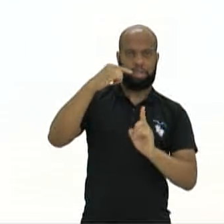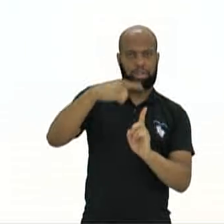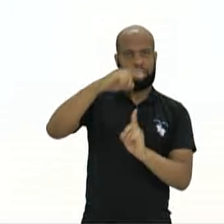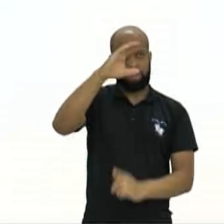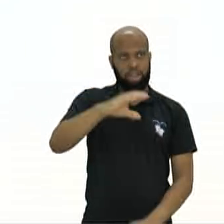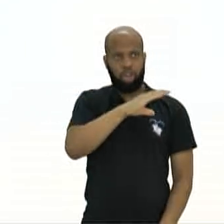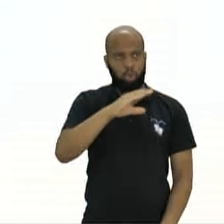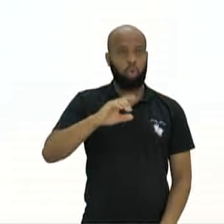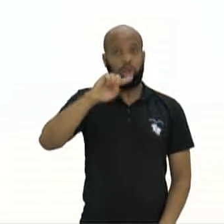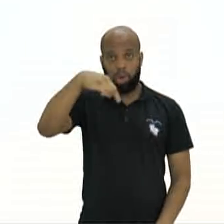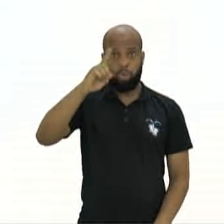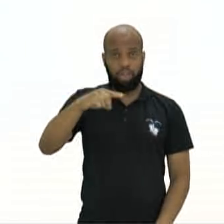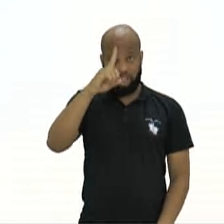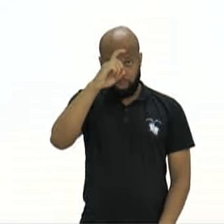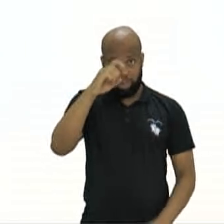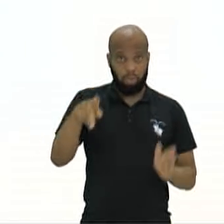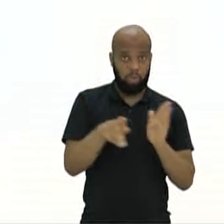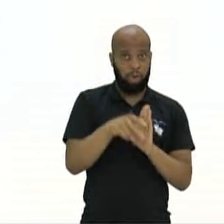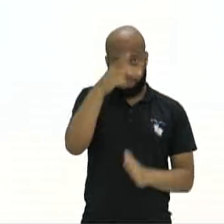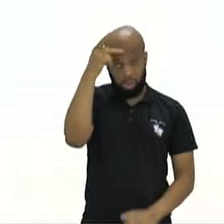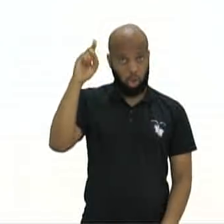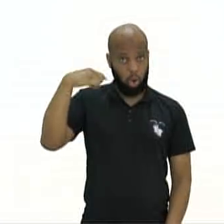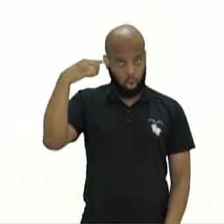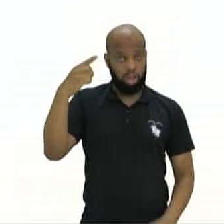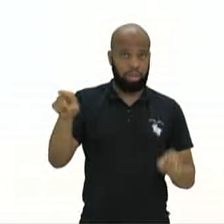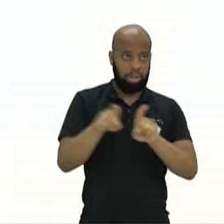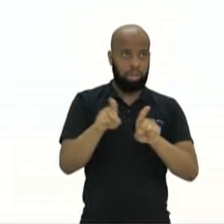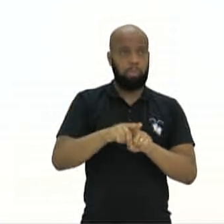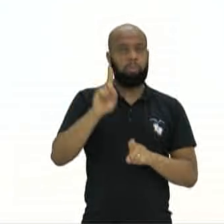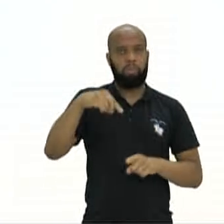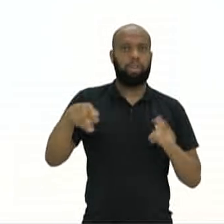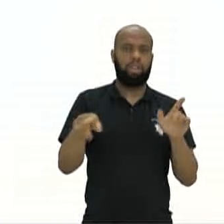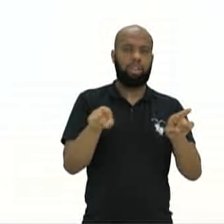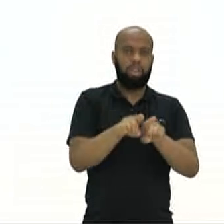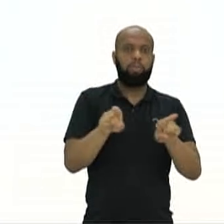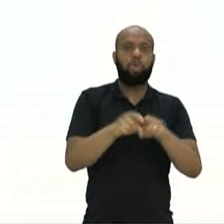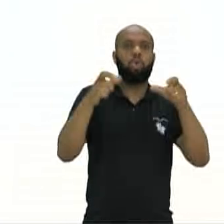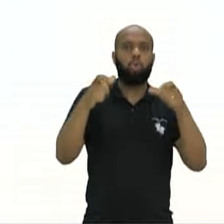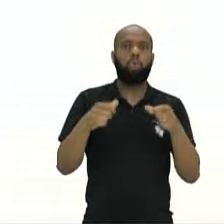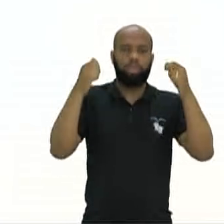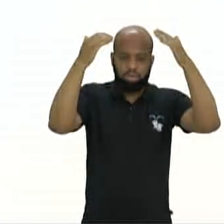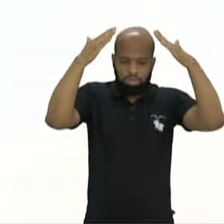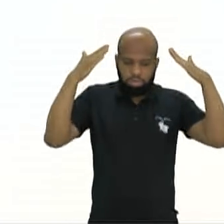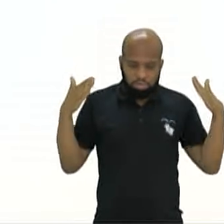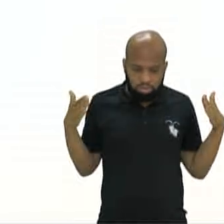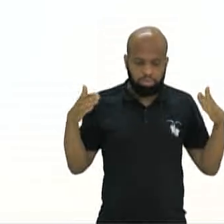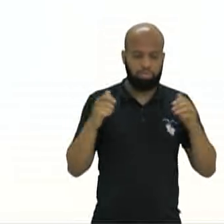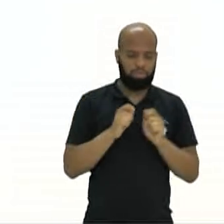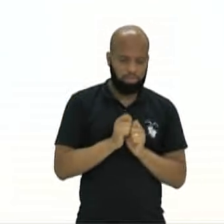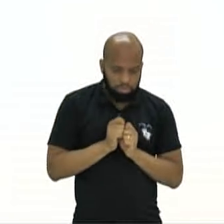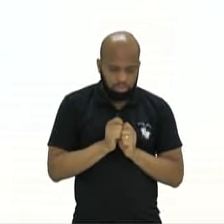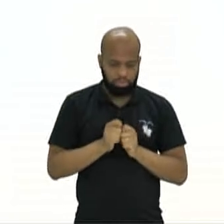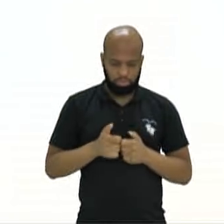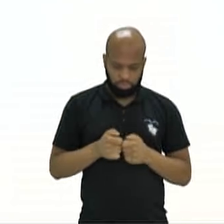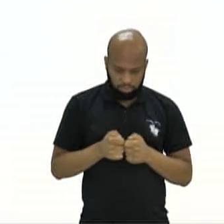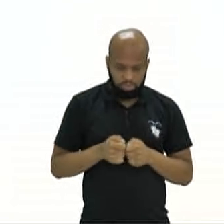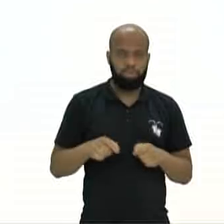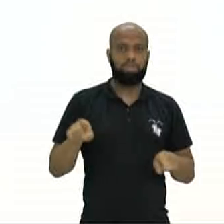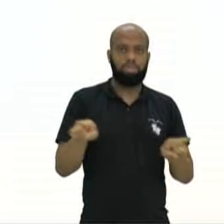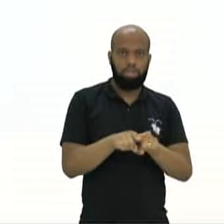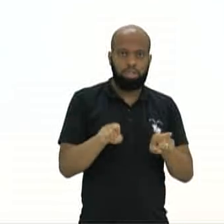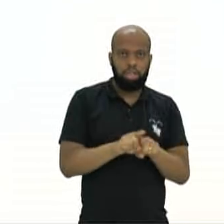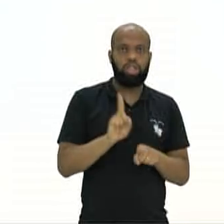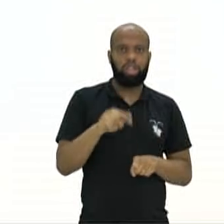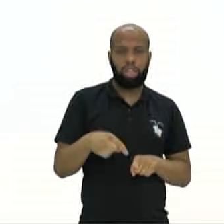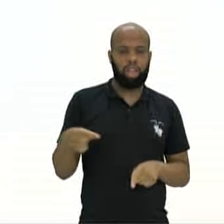daqui chegou a ser um hospício, chegou a ser um convento, né, a antiga construção. Hoje são anexos da Basílica de Nossa Senhora do Carmo, que